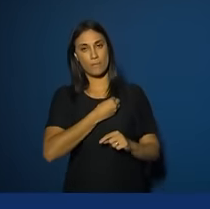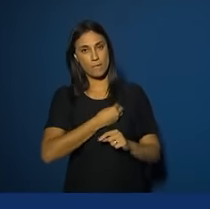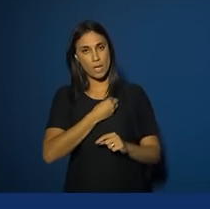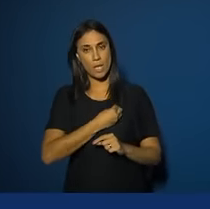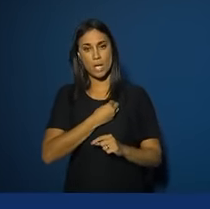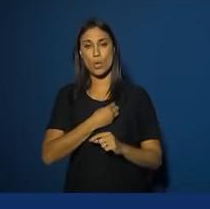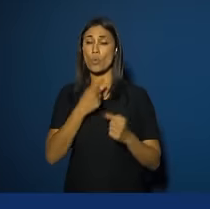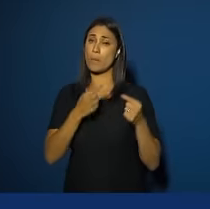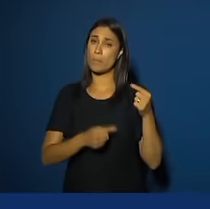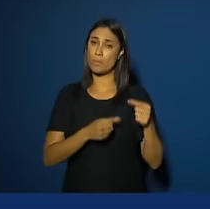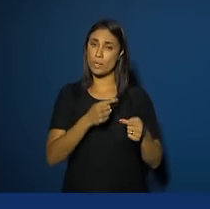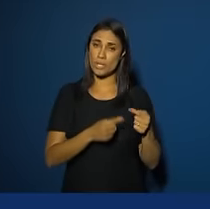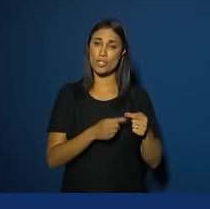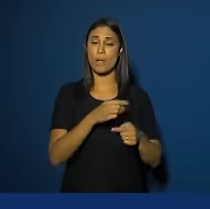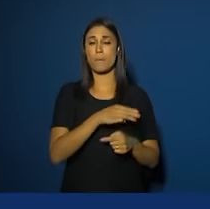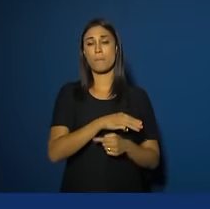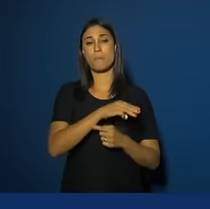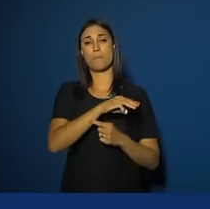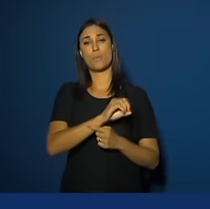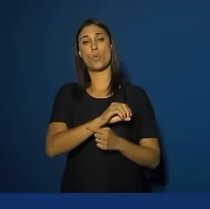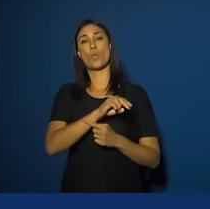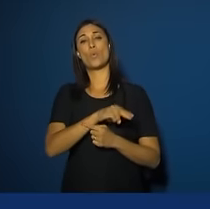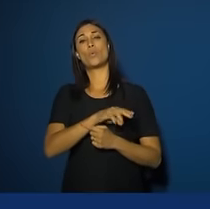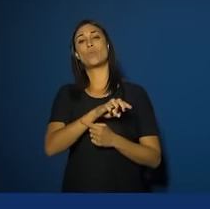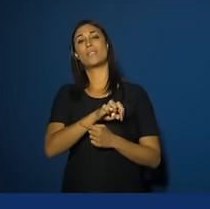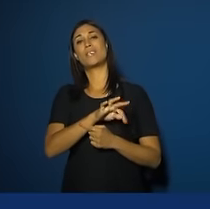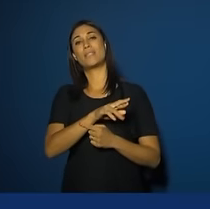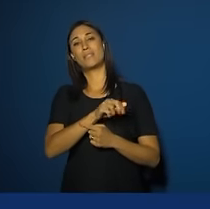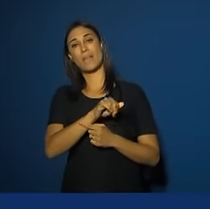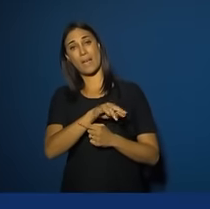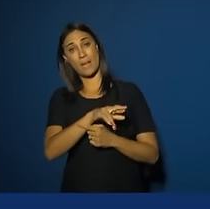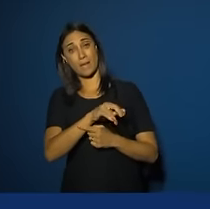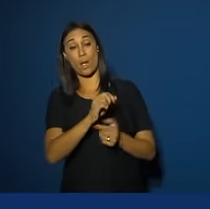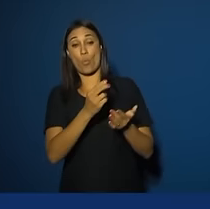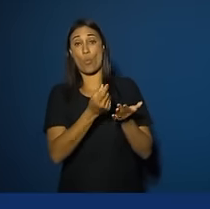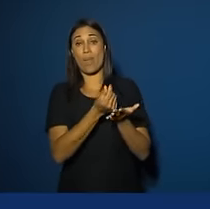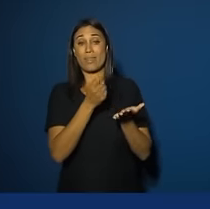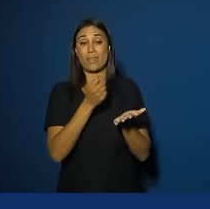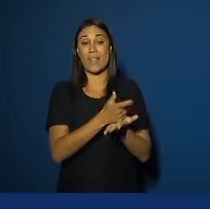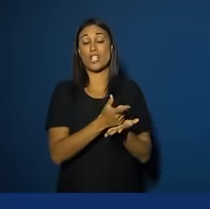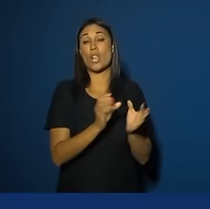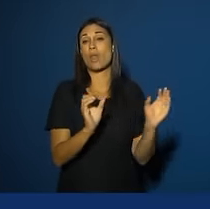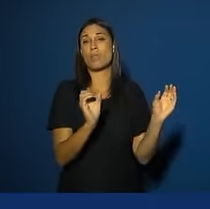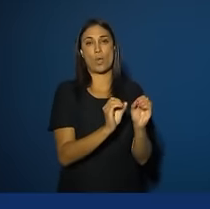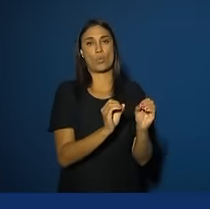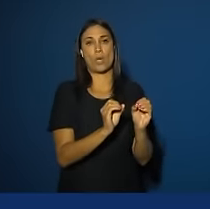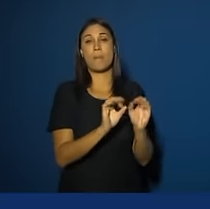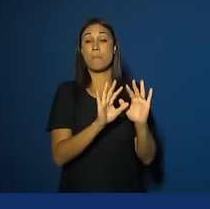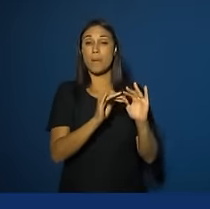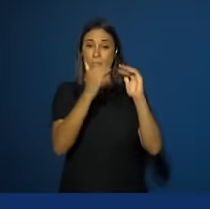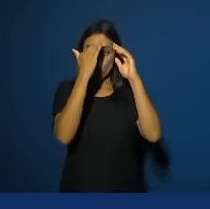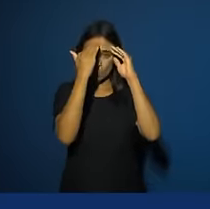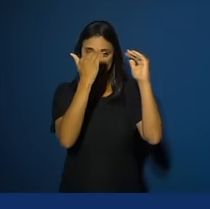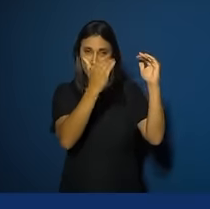com uma política monetária com a taxa neutra, cumprindo a meta.